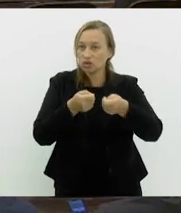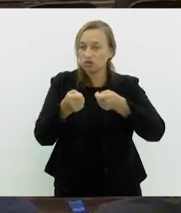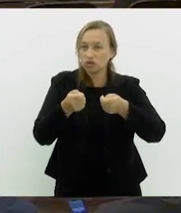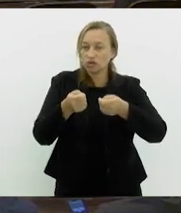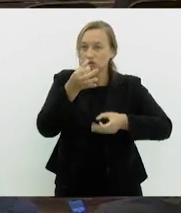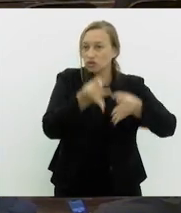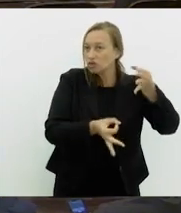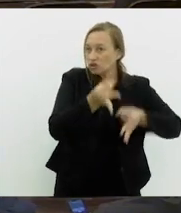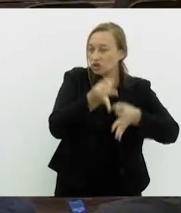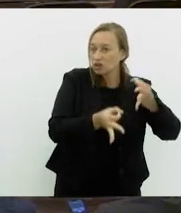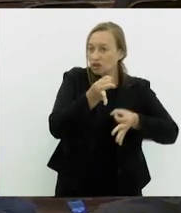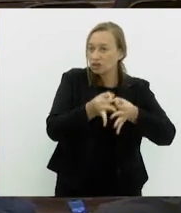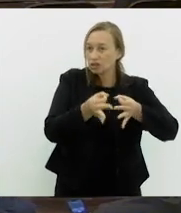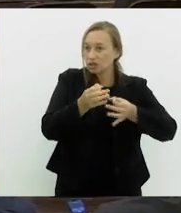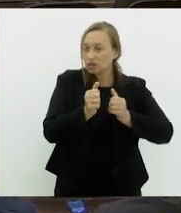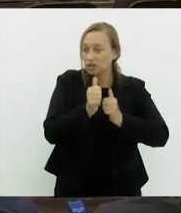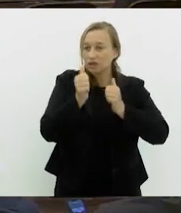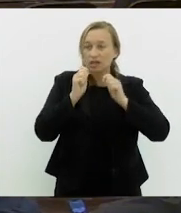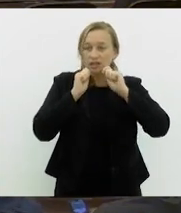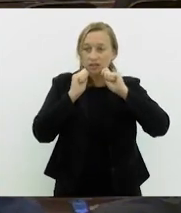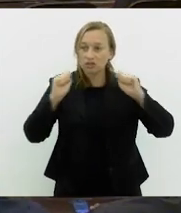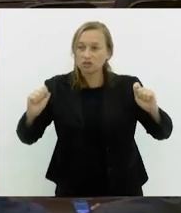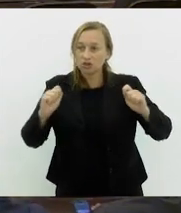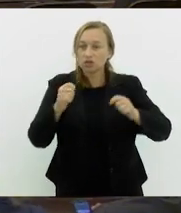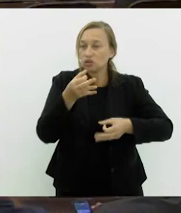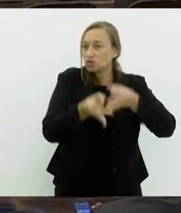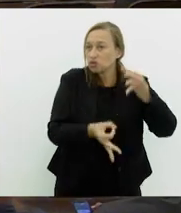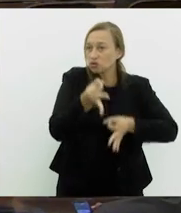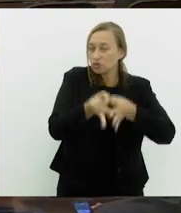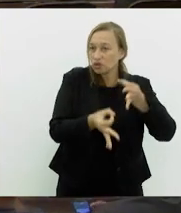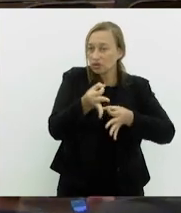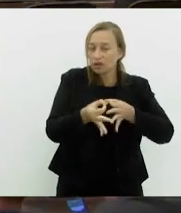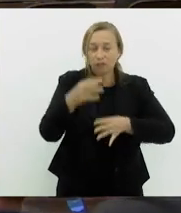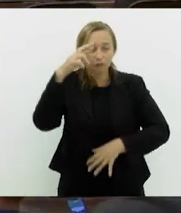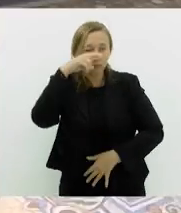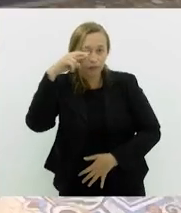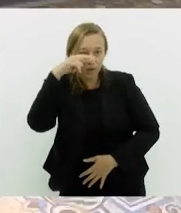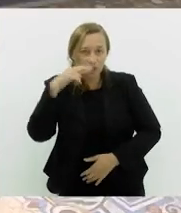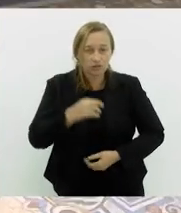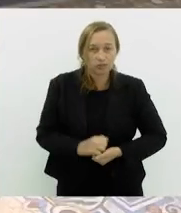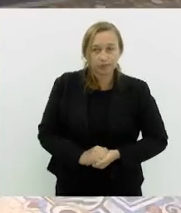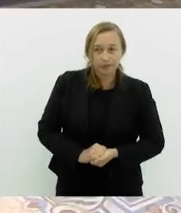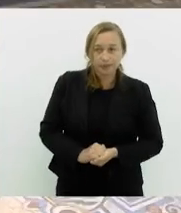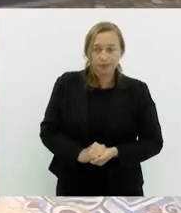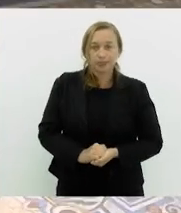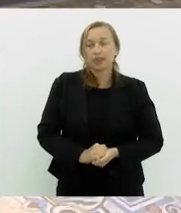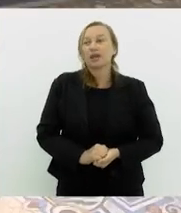na assessoria jurídica da atividade fiscalizatória.